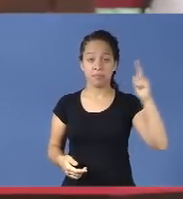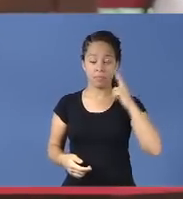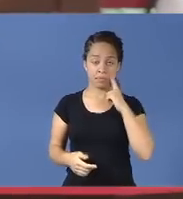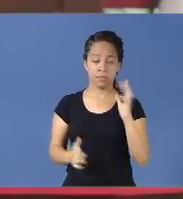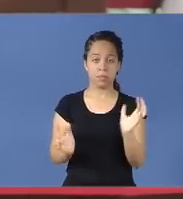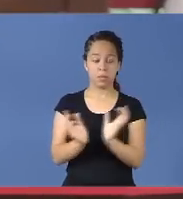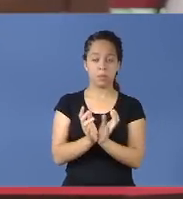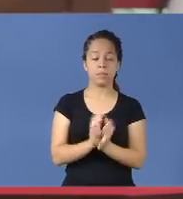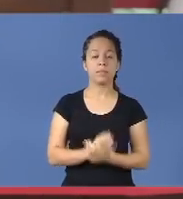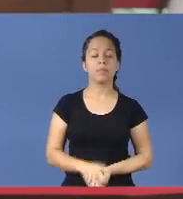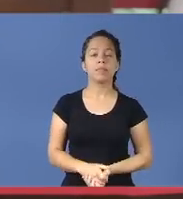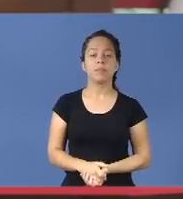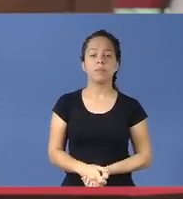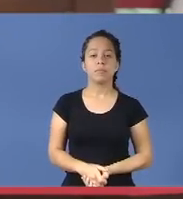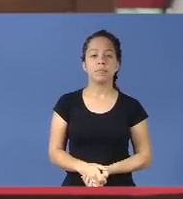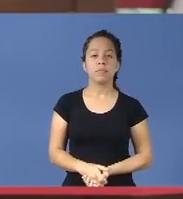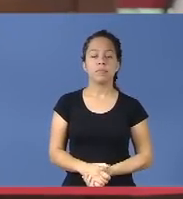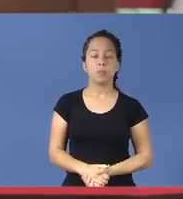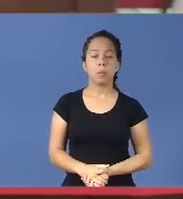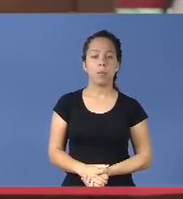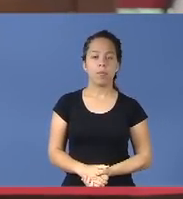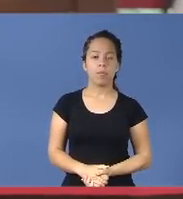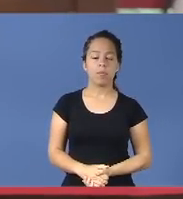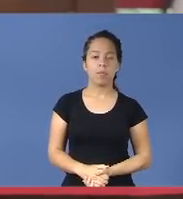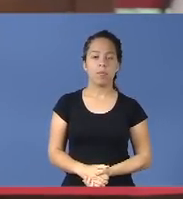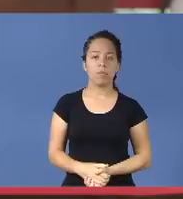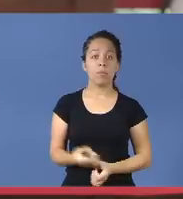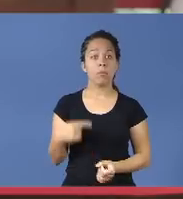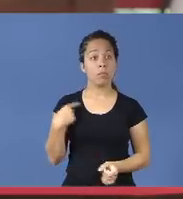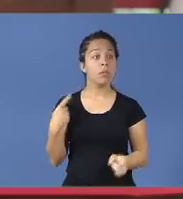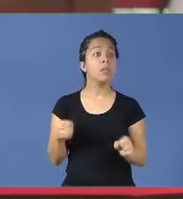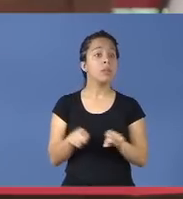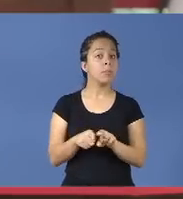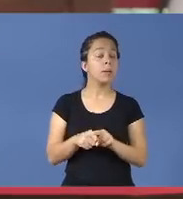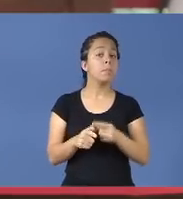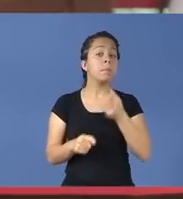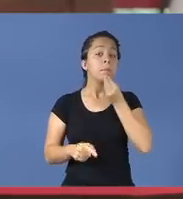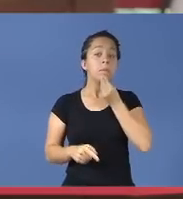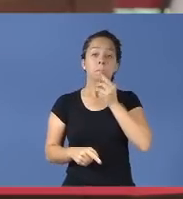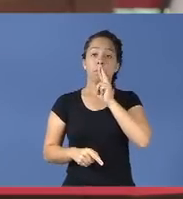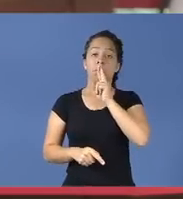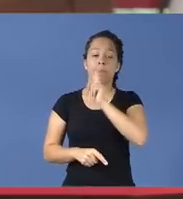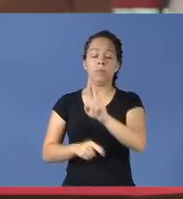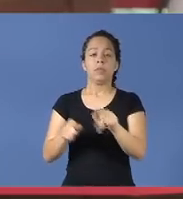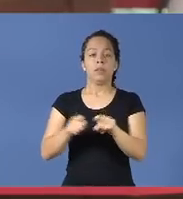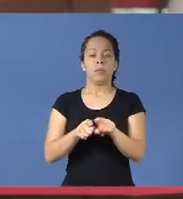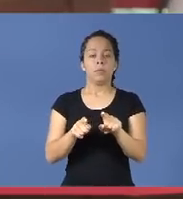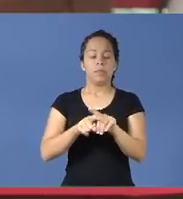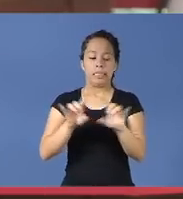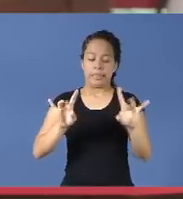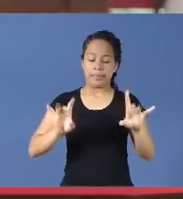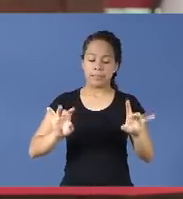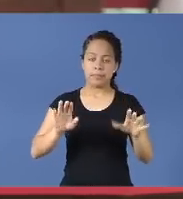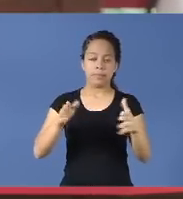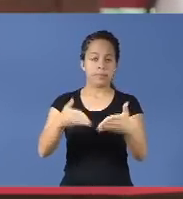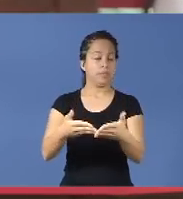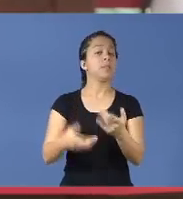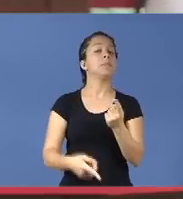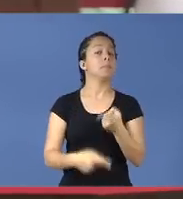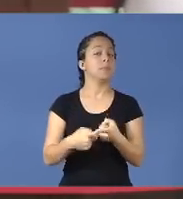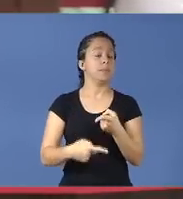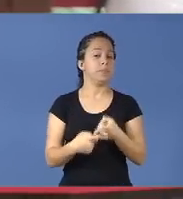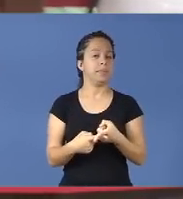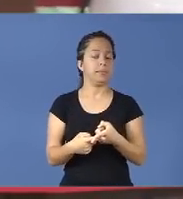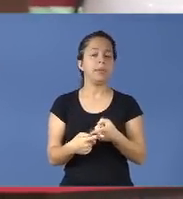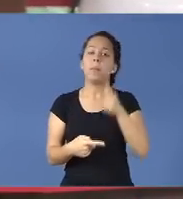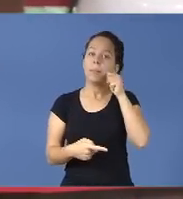Vamos ver a resposta agora, que nós podemos dar também, mas especificamente, porque ela está falando daquilo que